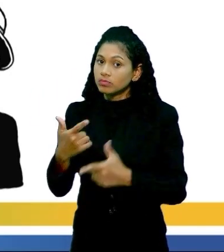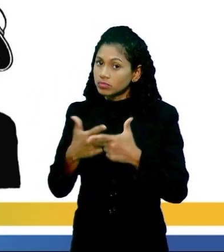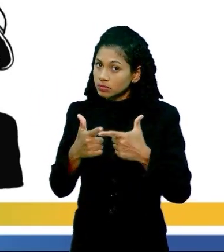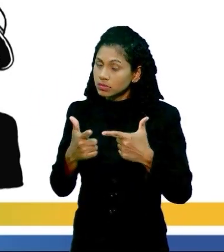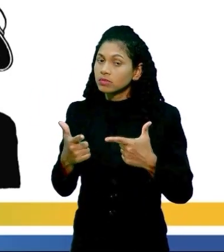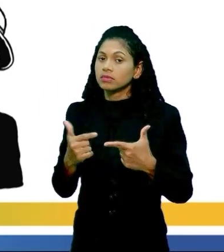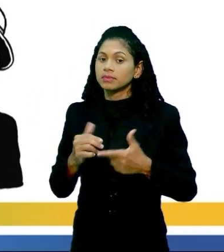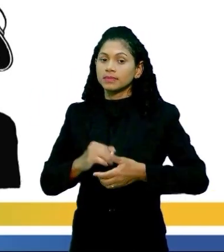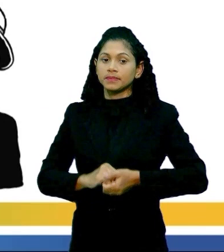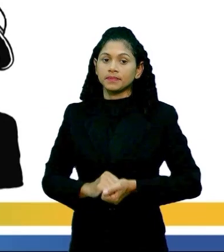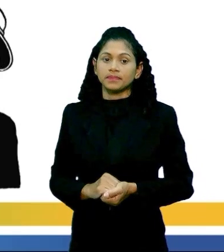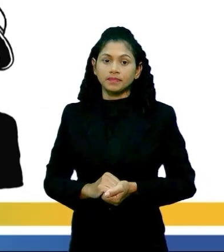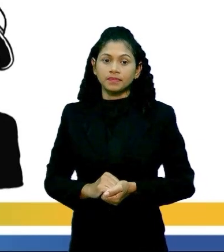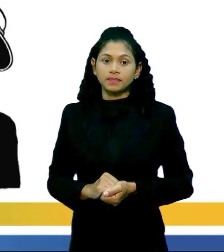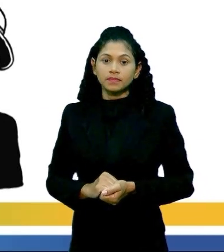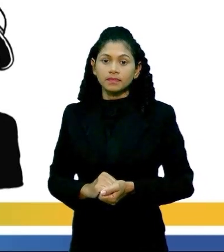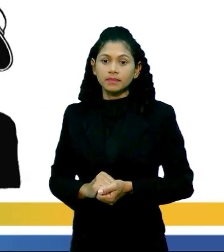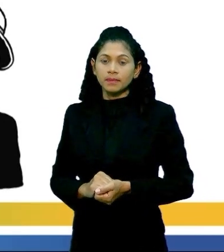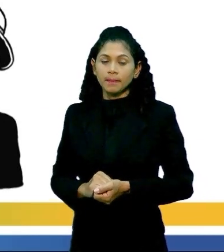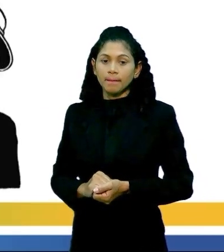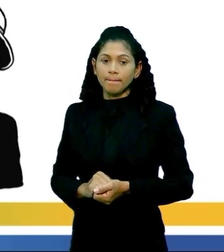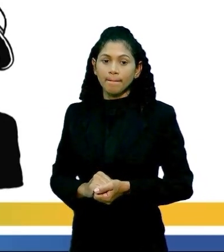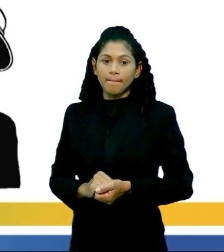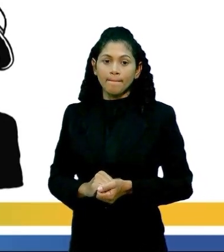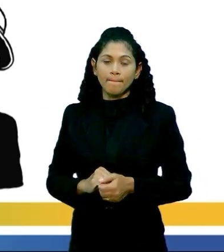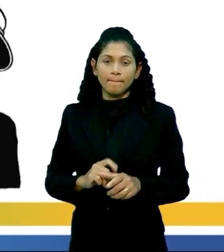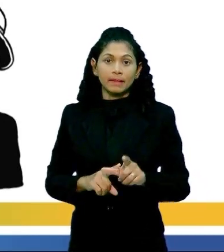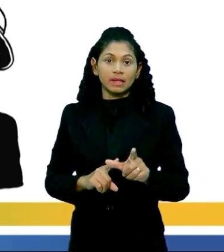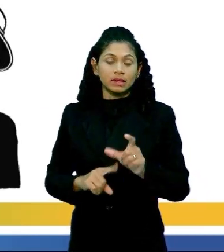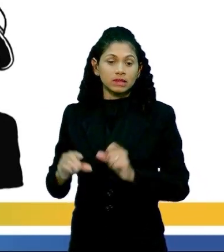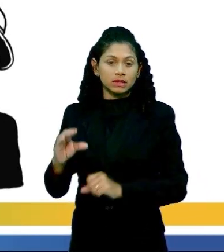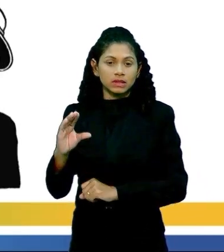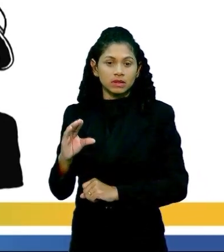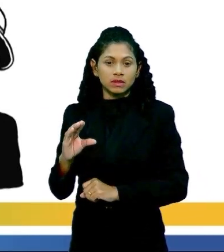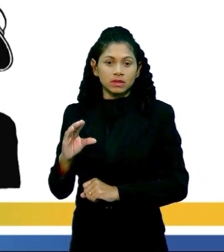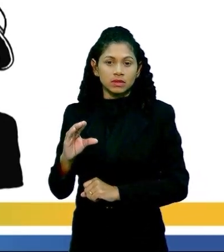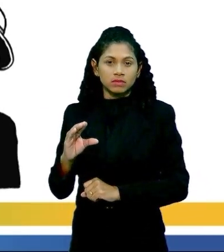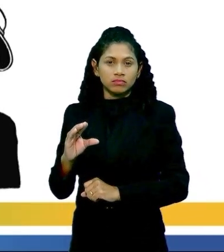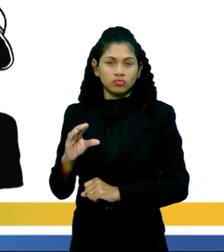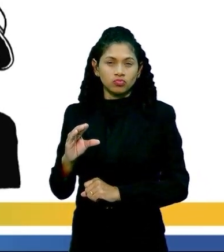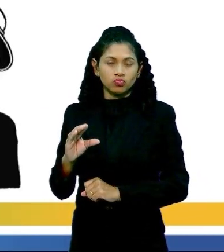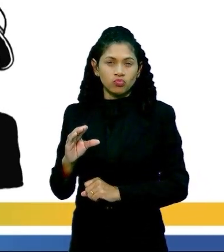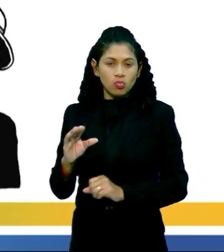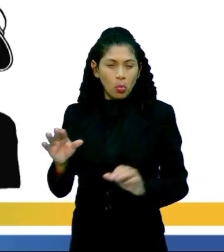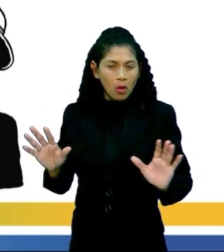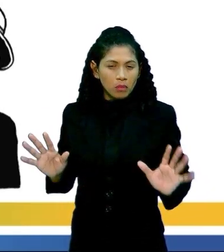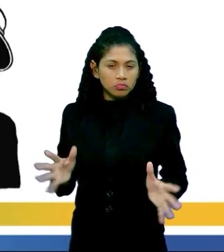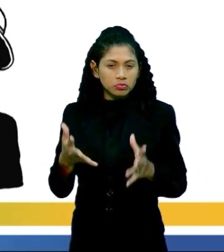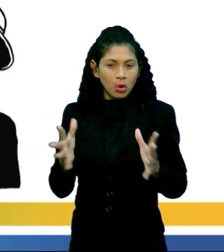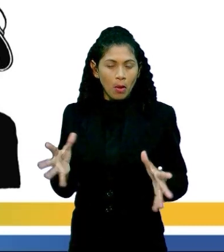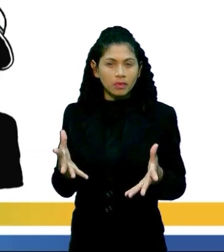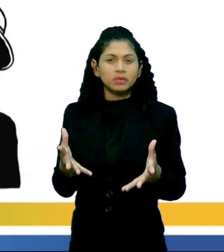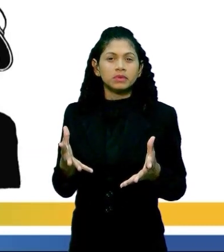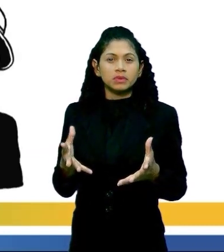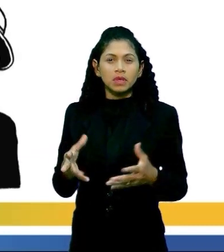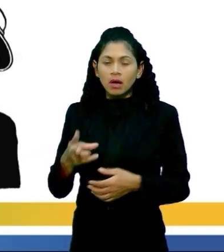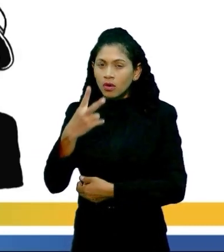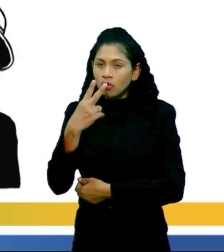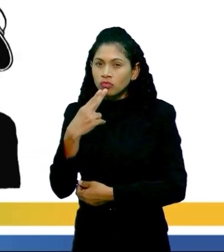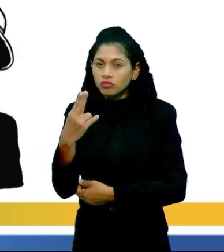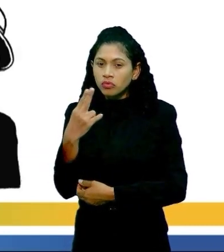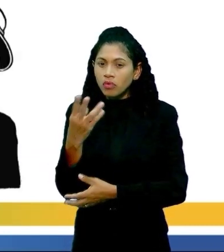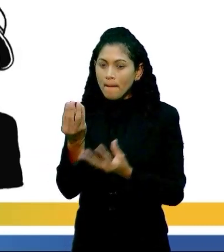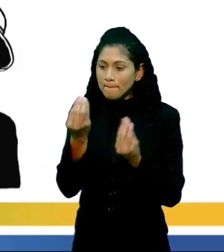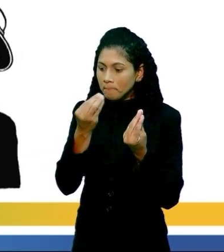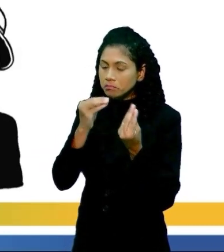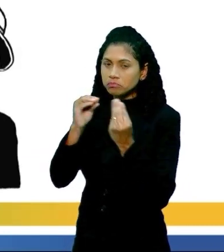pode ser a correta. Convencer os fumantes a abandonar o vício? Opa, essa é uma ideia, né, que é